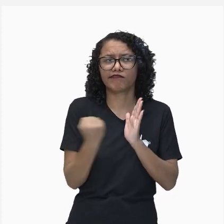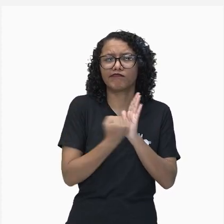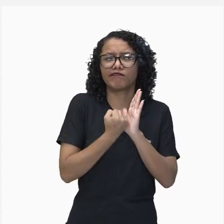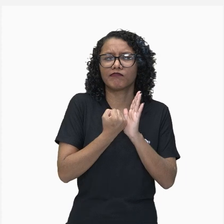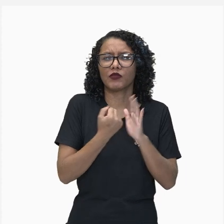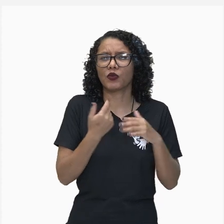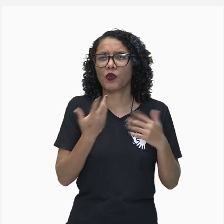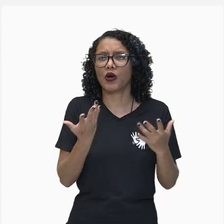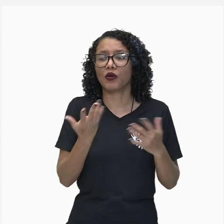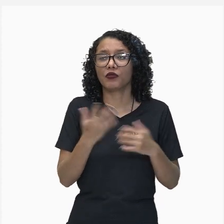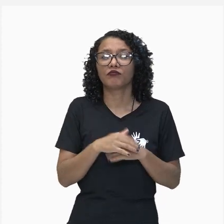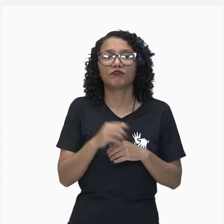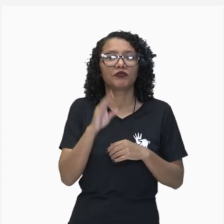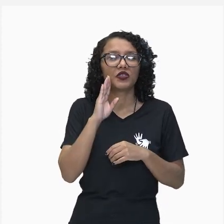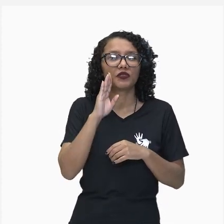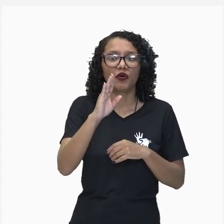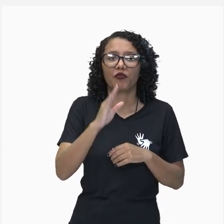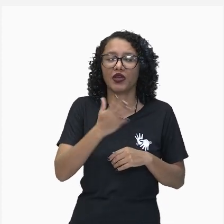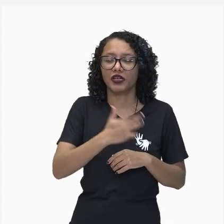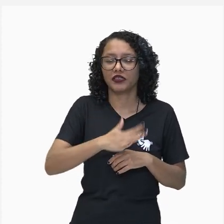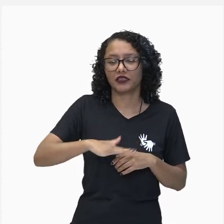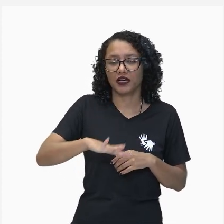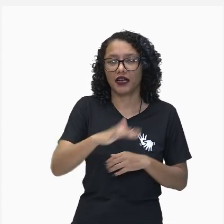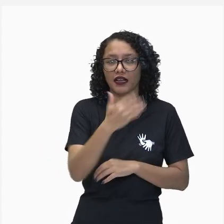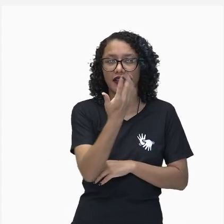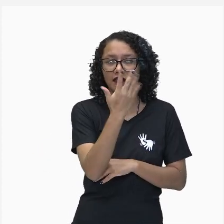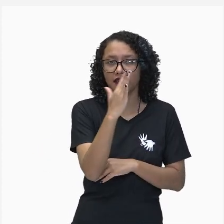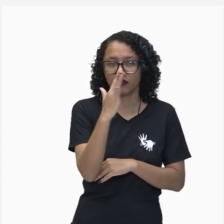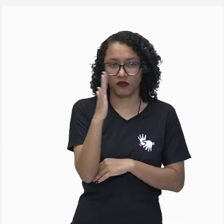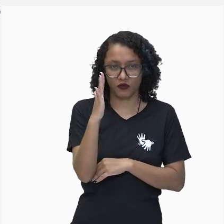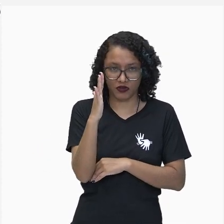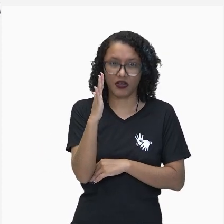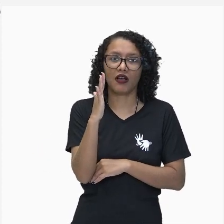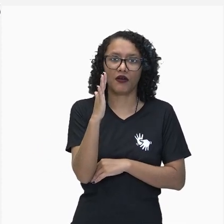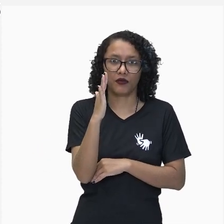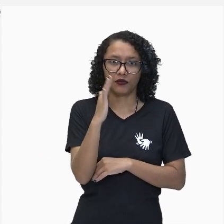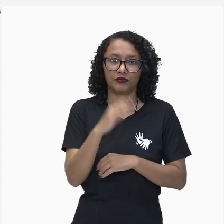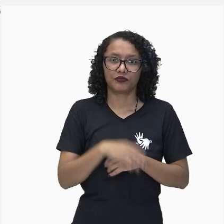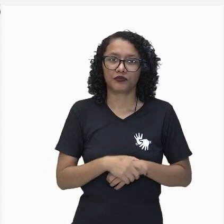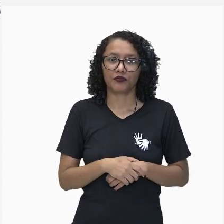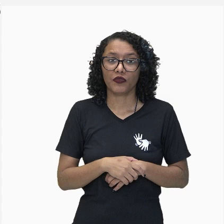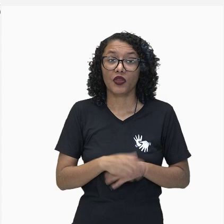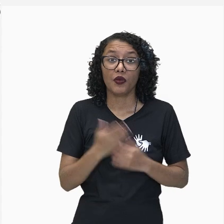aspectos naturais, principalmente quando a gente estuda a parte da